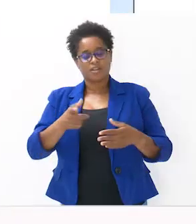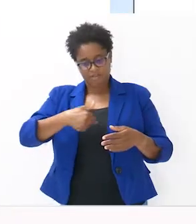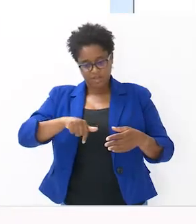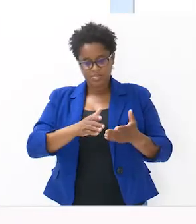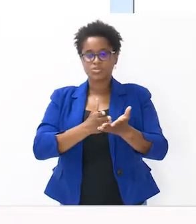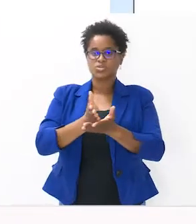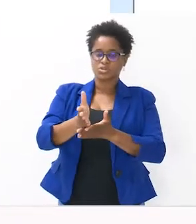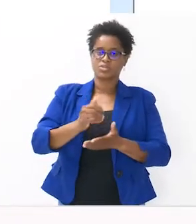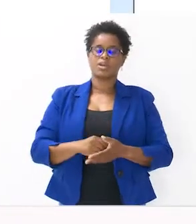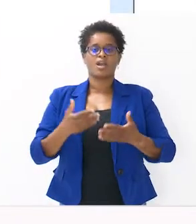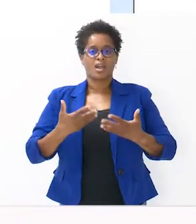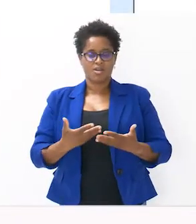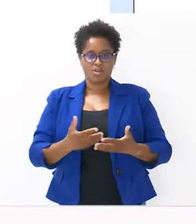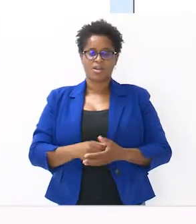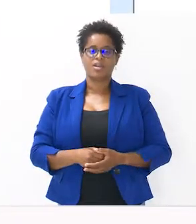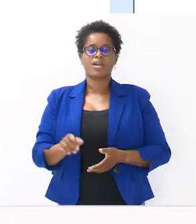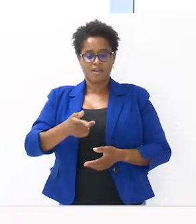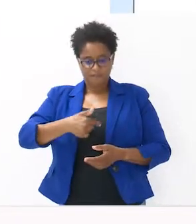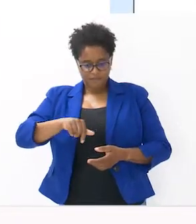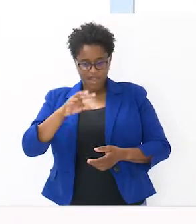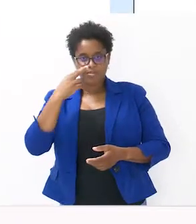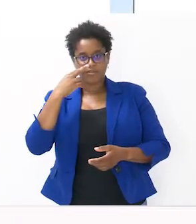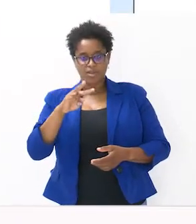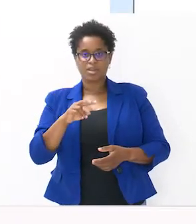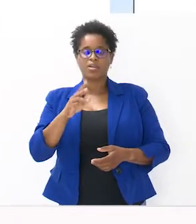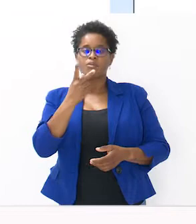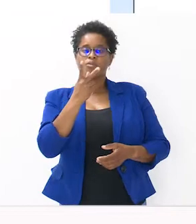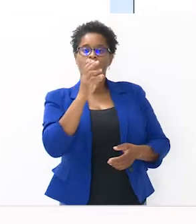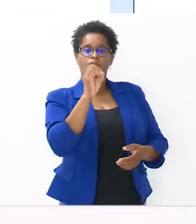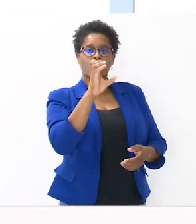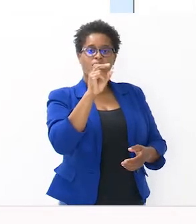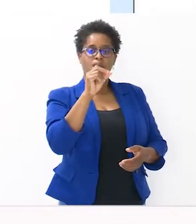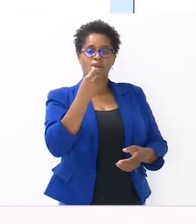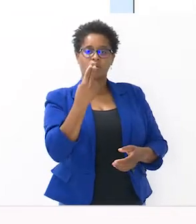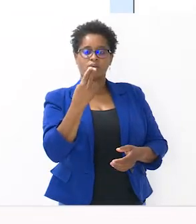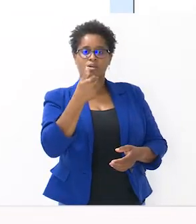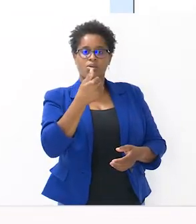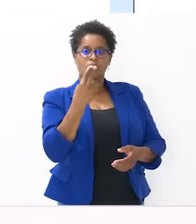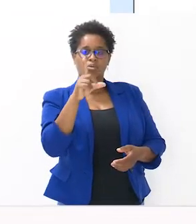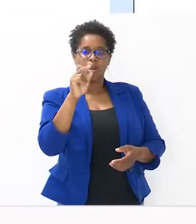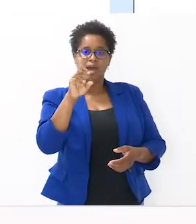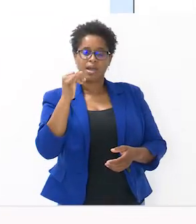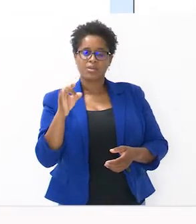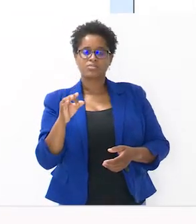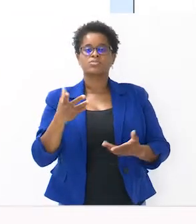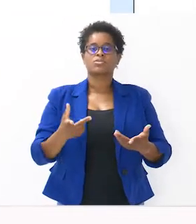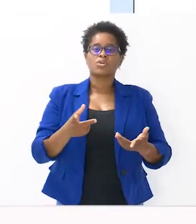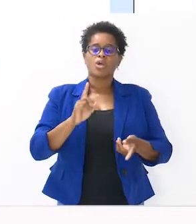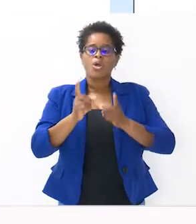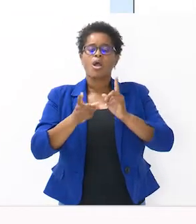Continuemos. Agora, vamos ver o vocabulário, não é? O significado de algumas